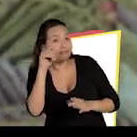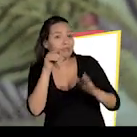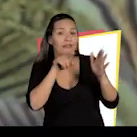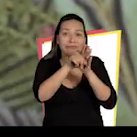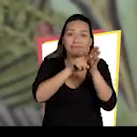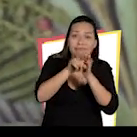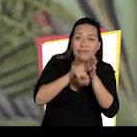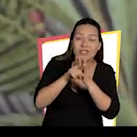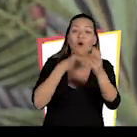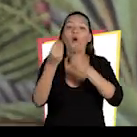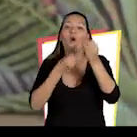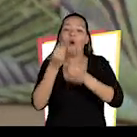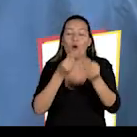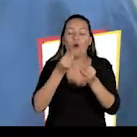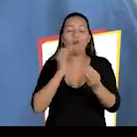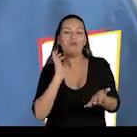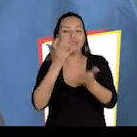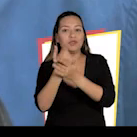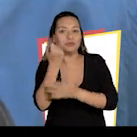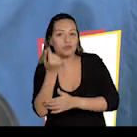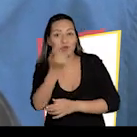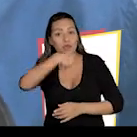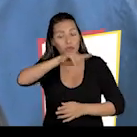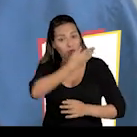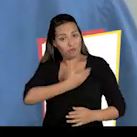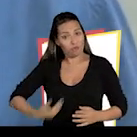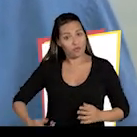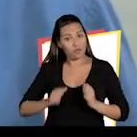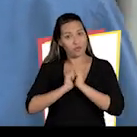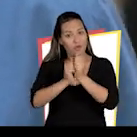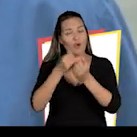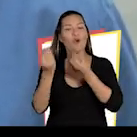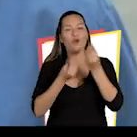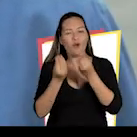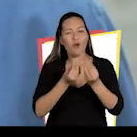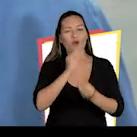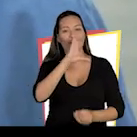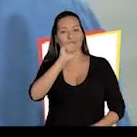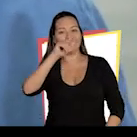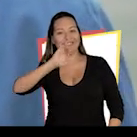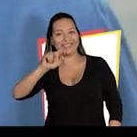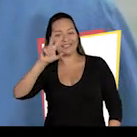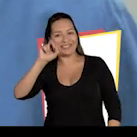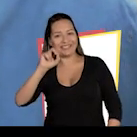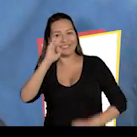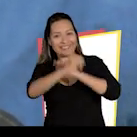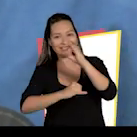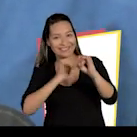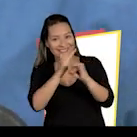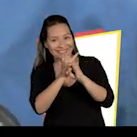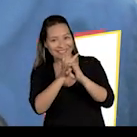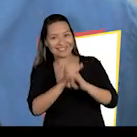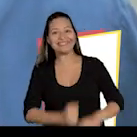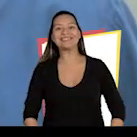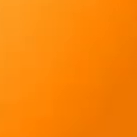para você fiscalizar a prefeitura. É com você que eu vou governar. O Rio pode ser mais democrático. Saiba como. Canal